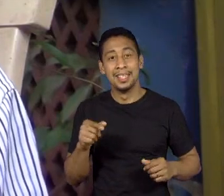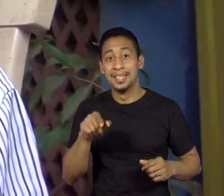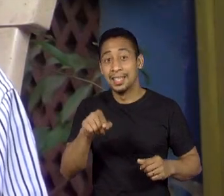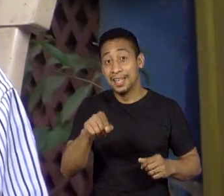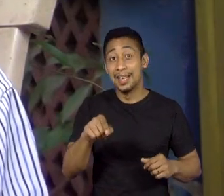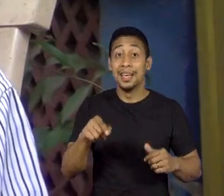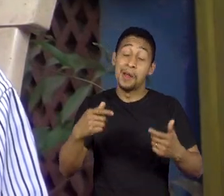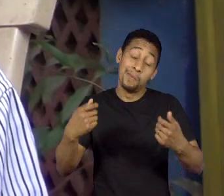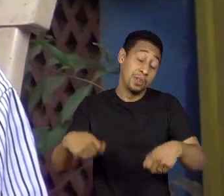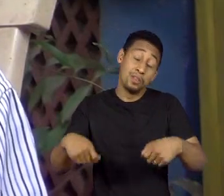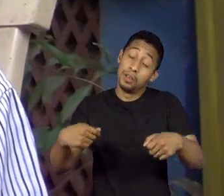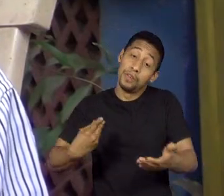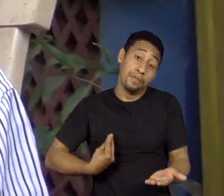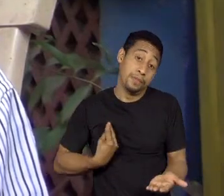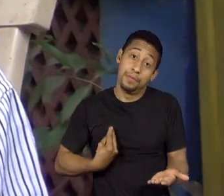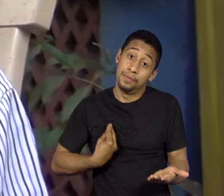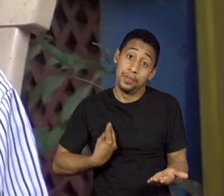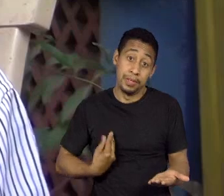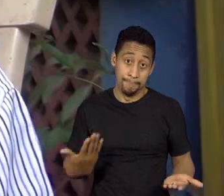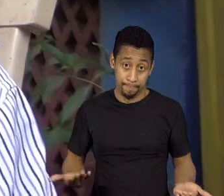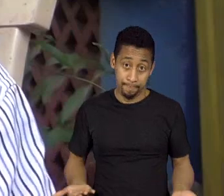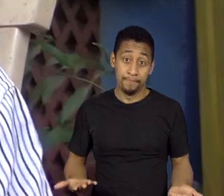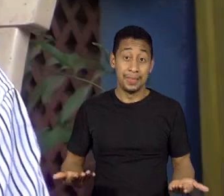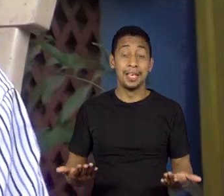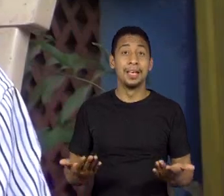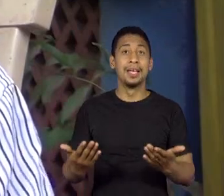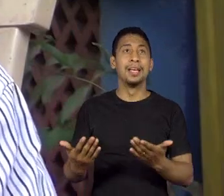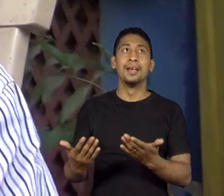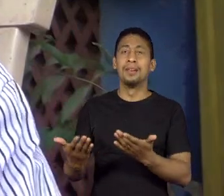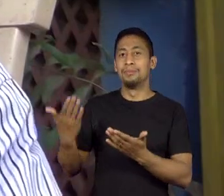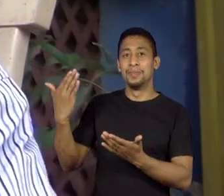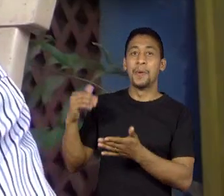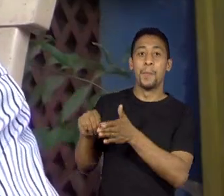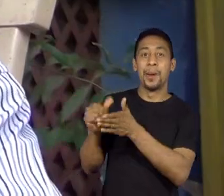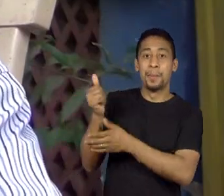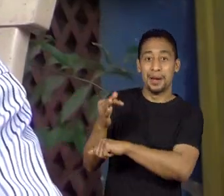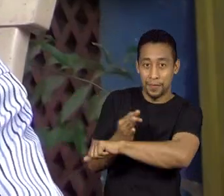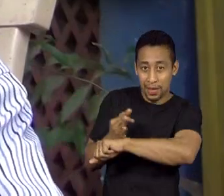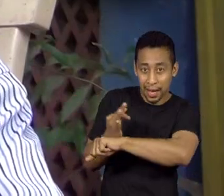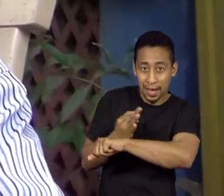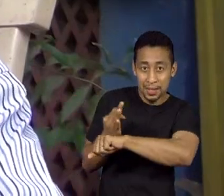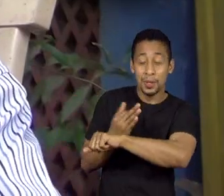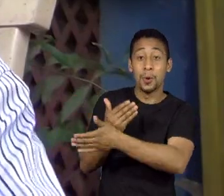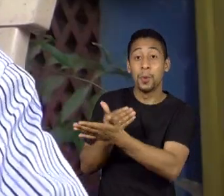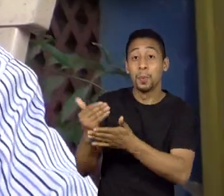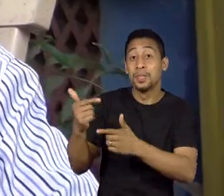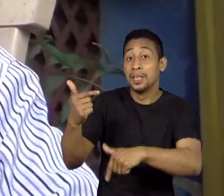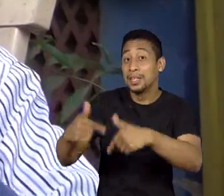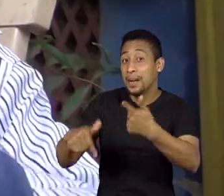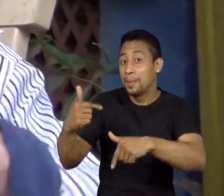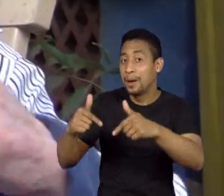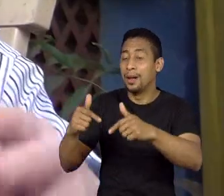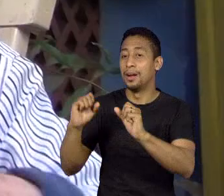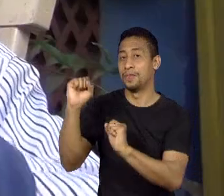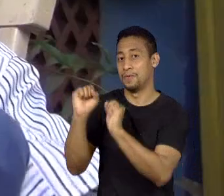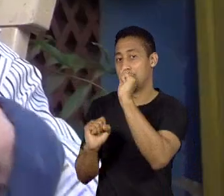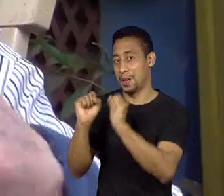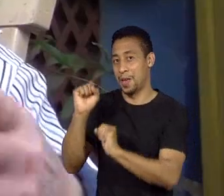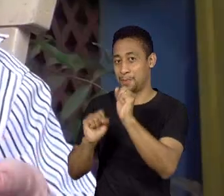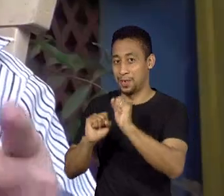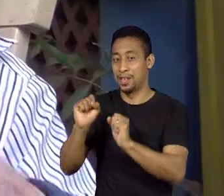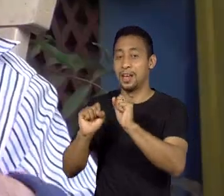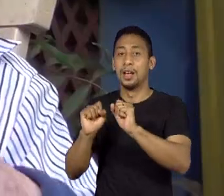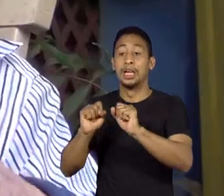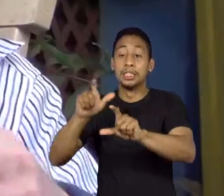tínhamos que sobreviver, então, na primeira férias eu fui trabalhar em uma tipografia, colaborava com